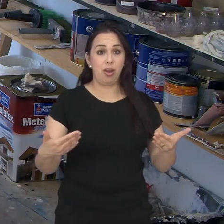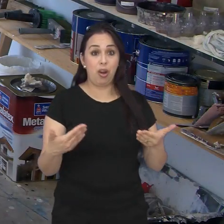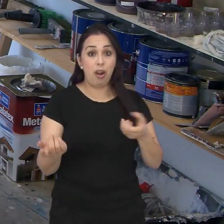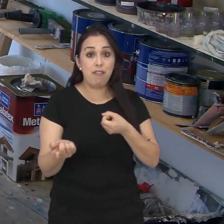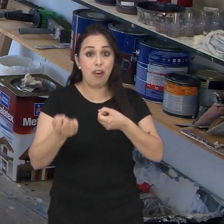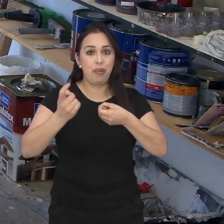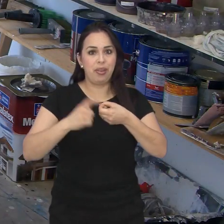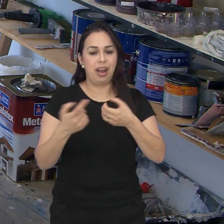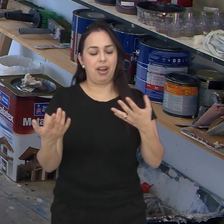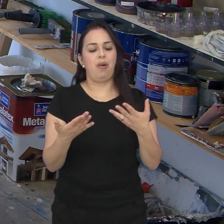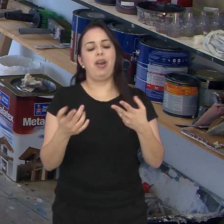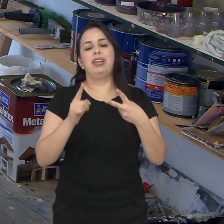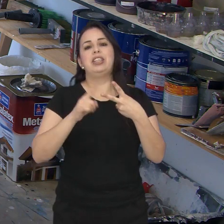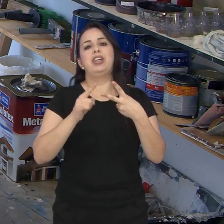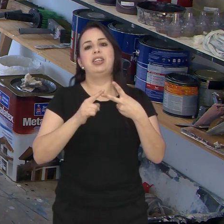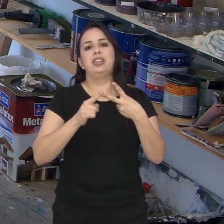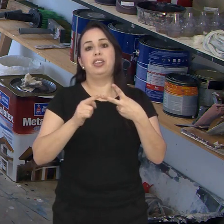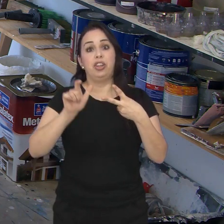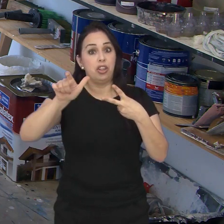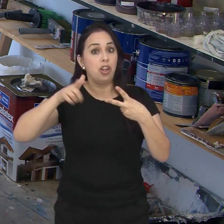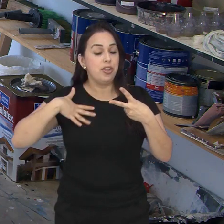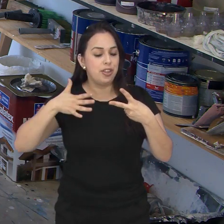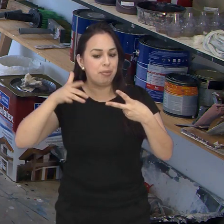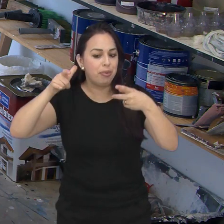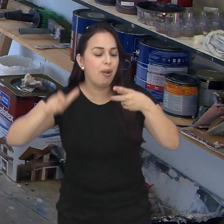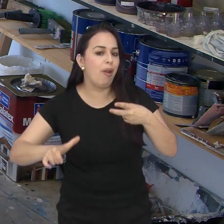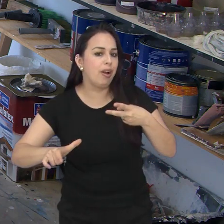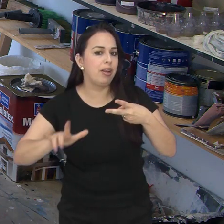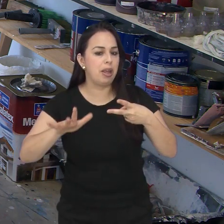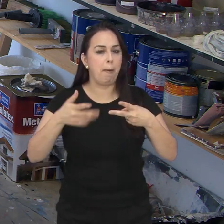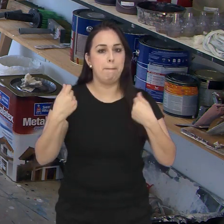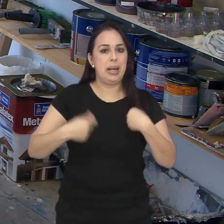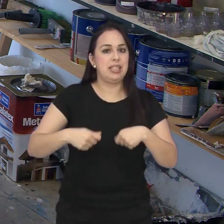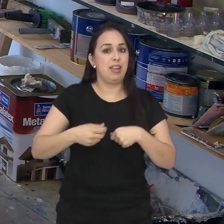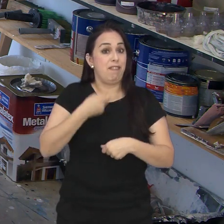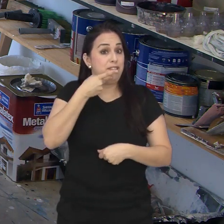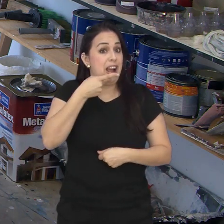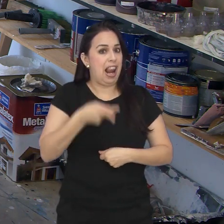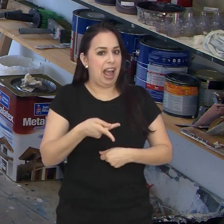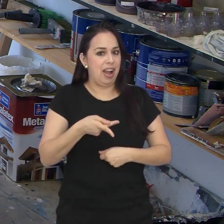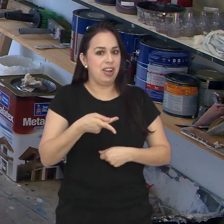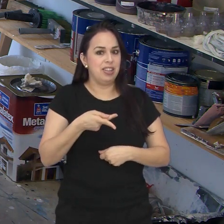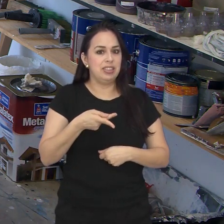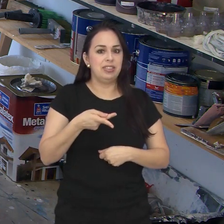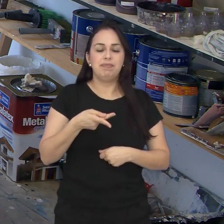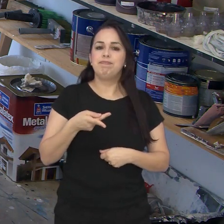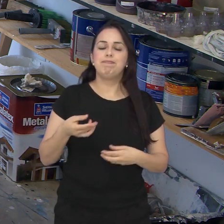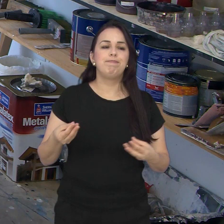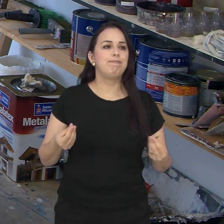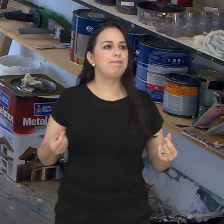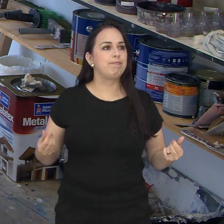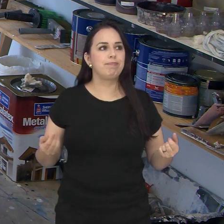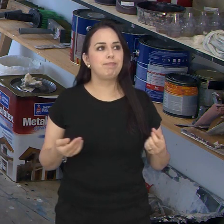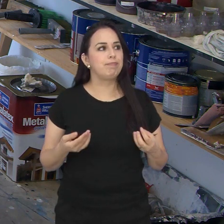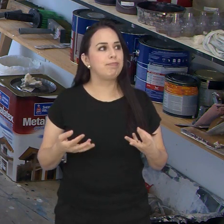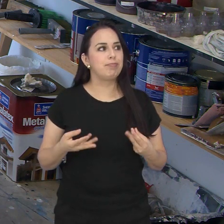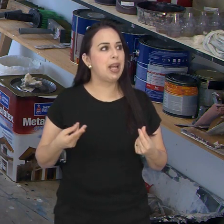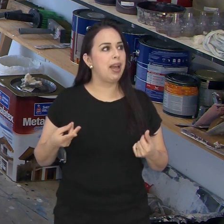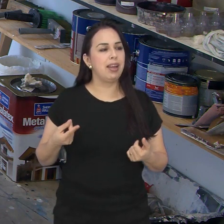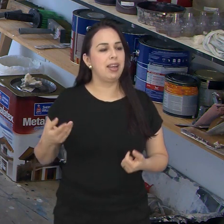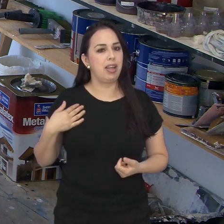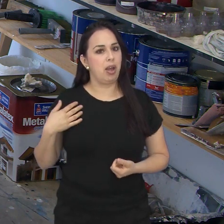Bom, agora a gente está de volta e no segundo bloco, gente, a gente está no ateliê. E olha, eu preciso falar que esse ateliê não